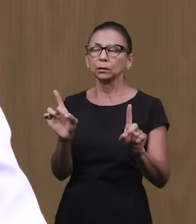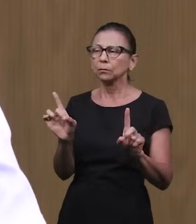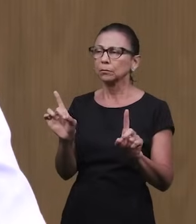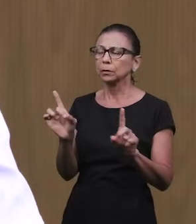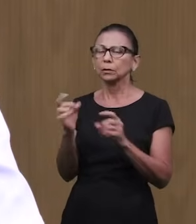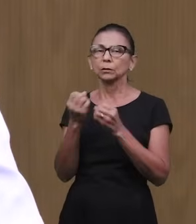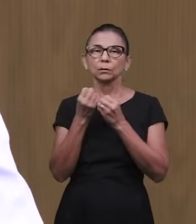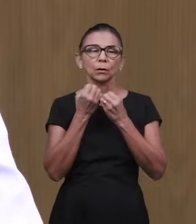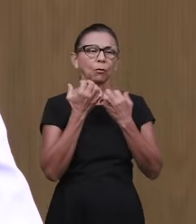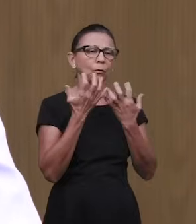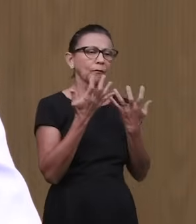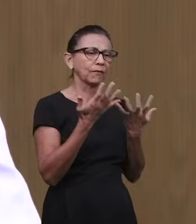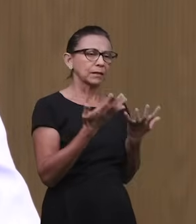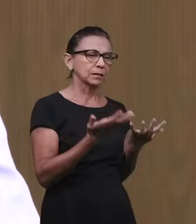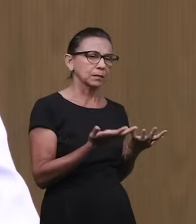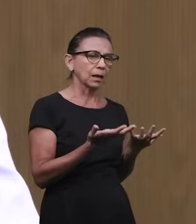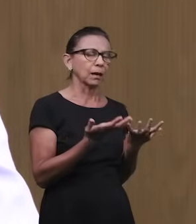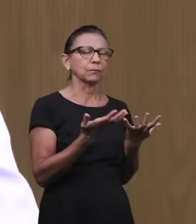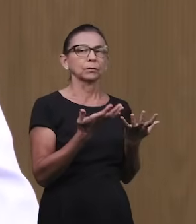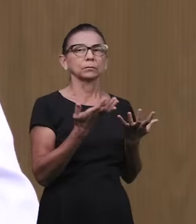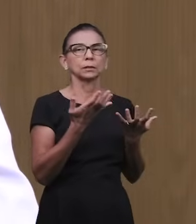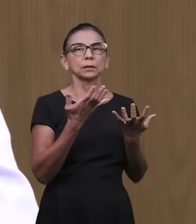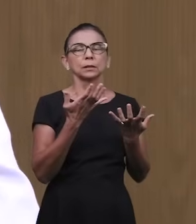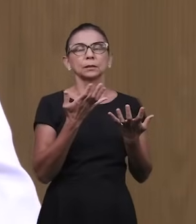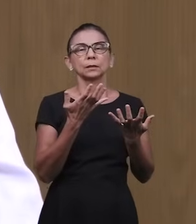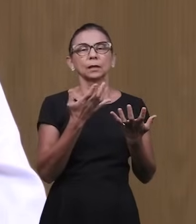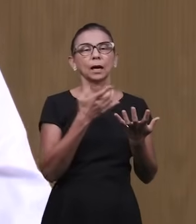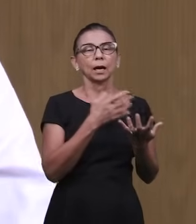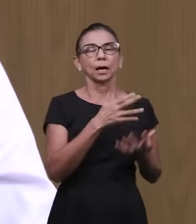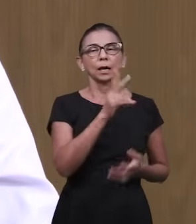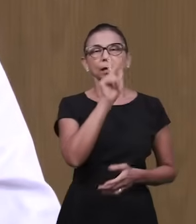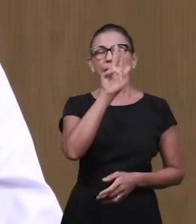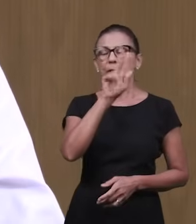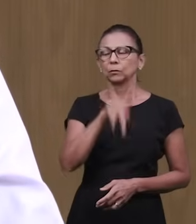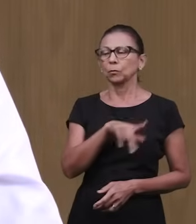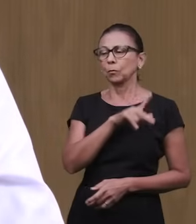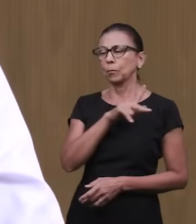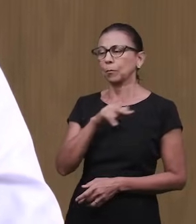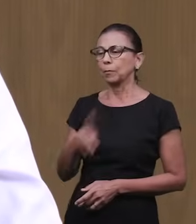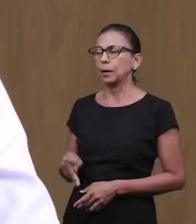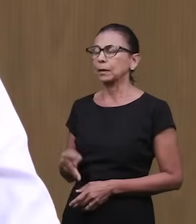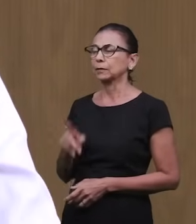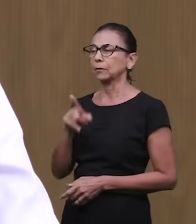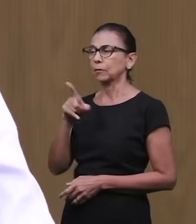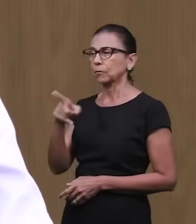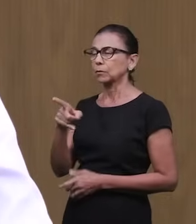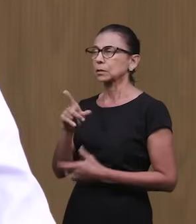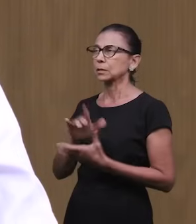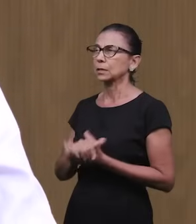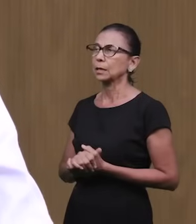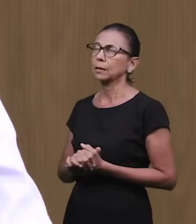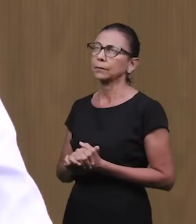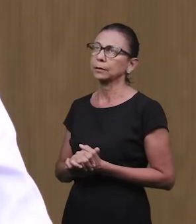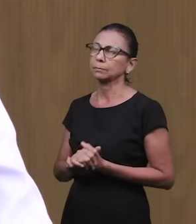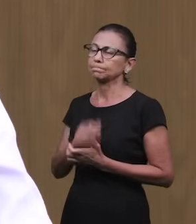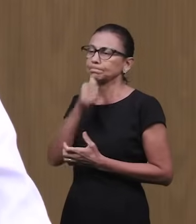decretando, ali alguma forma de penitência para que o seu pecado fosse então